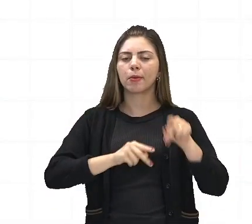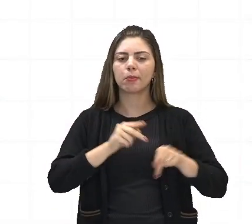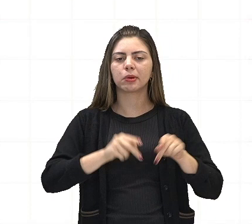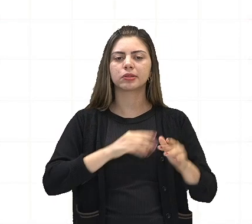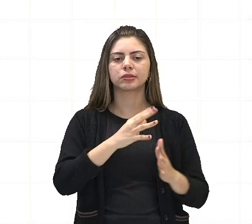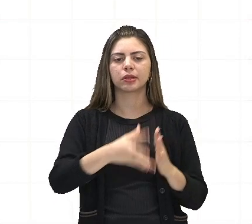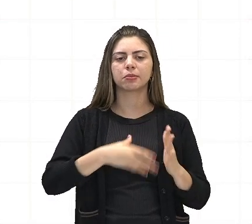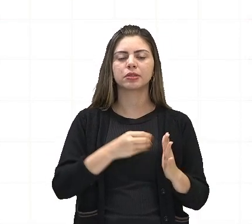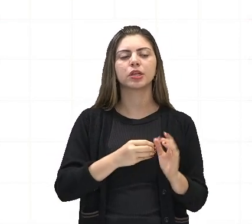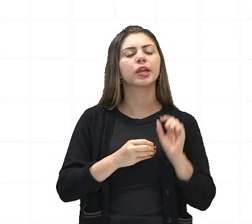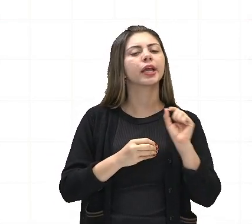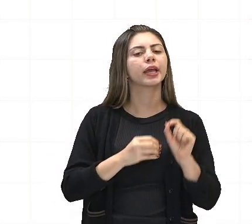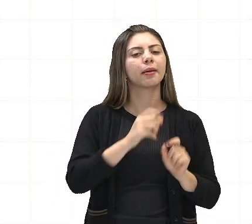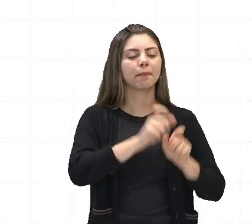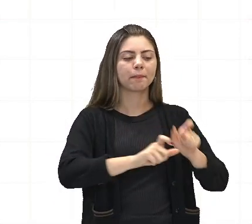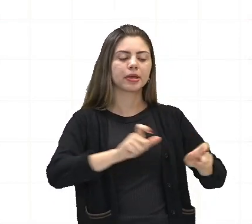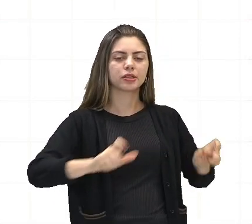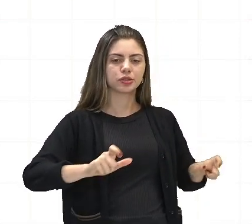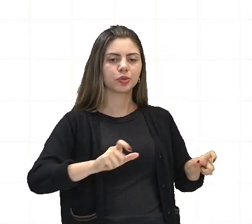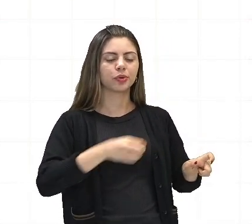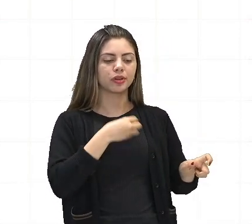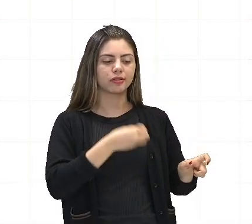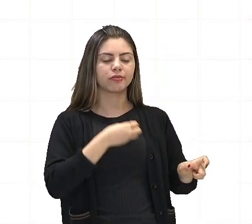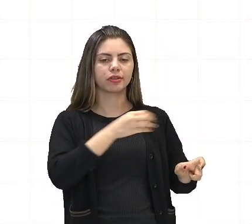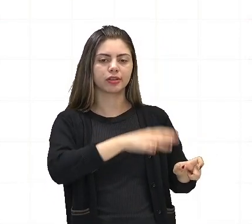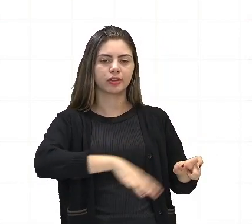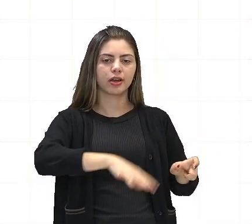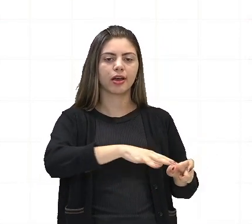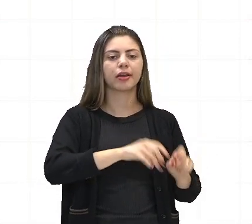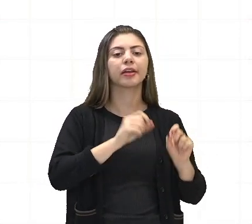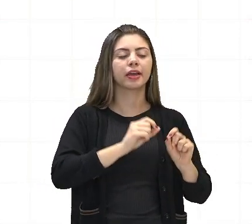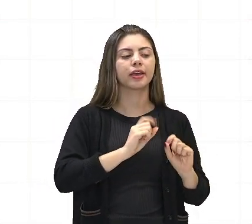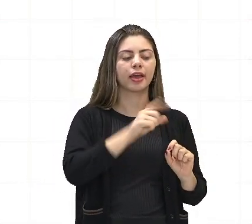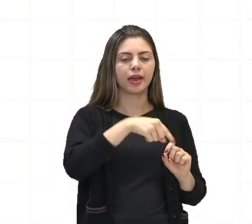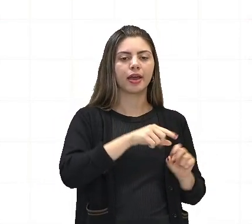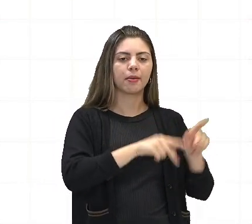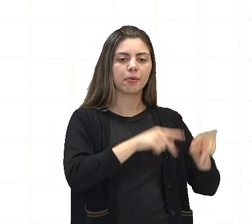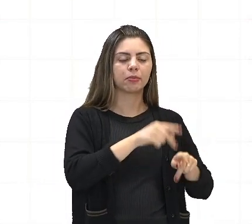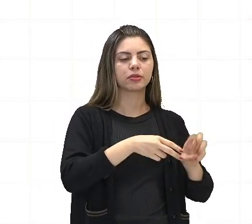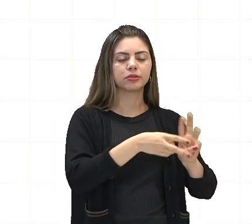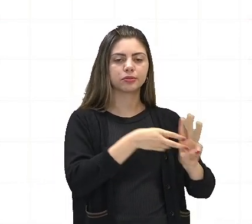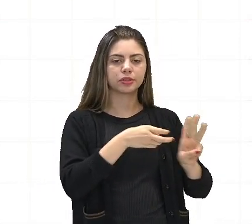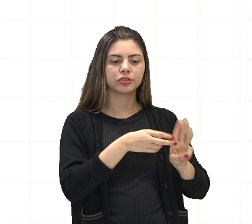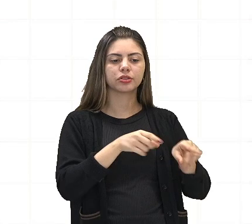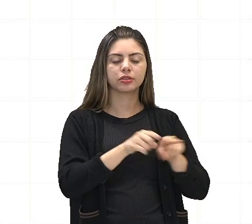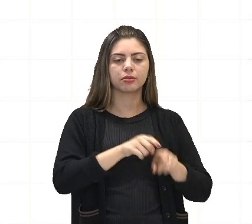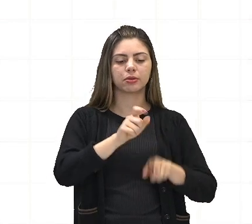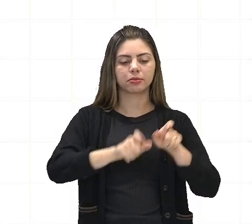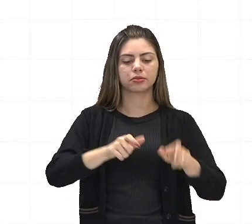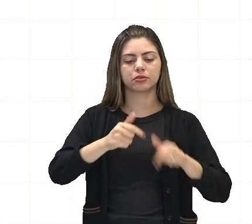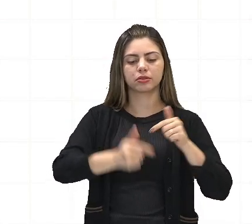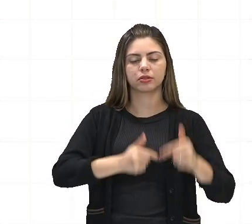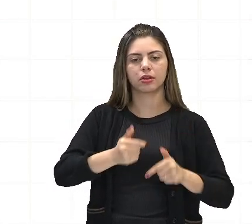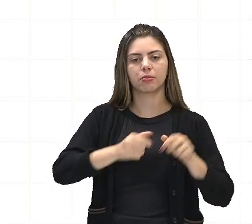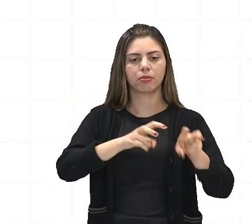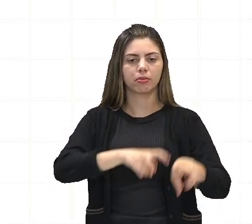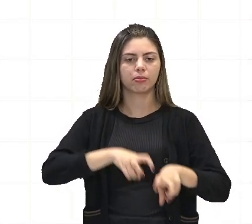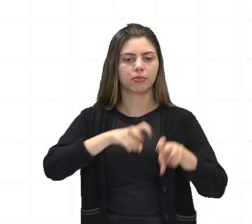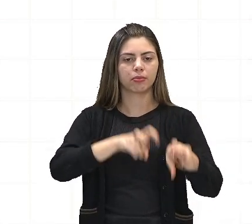habitantes tradicionais, que eu tenho aí os indígenas e trabalhadores rurais, que praticam